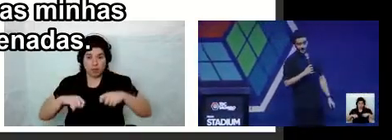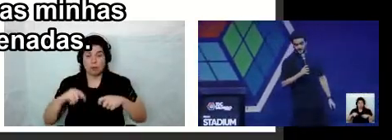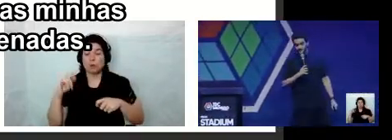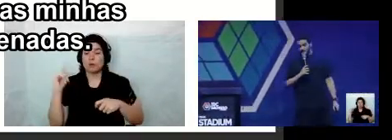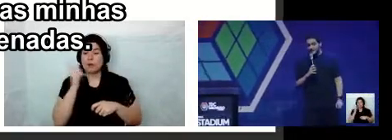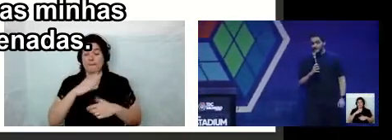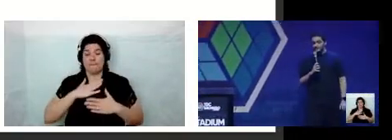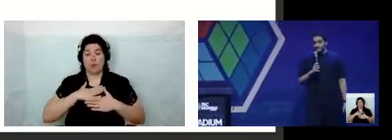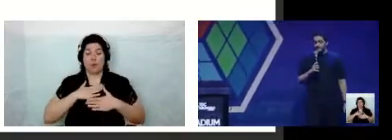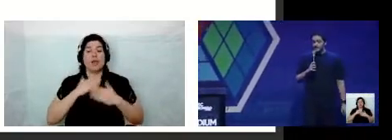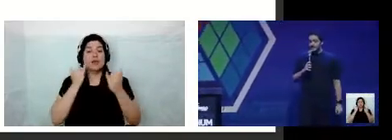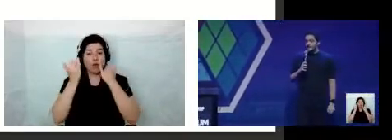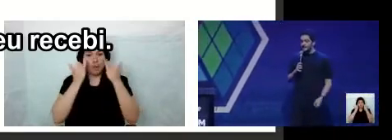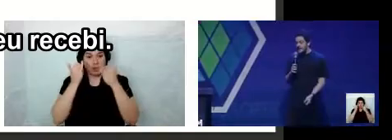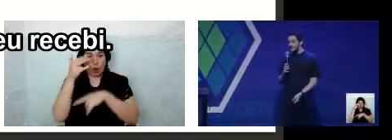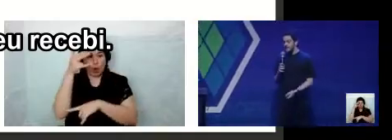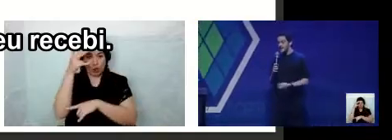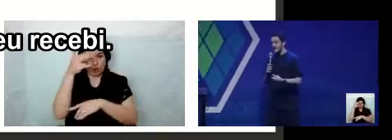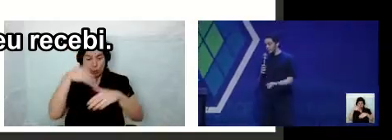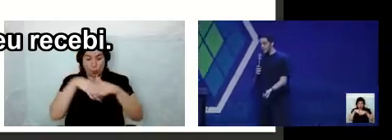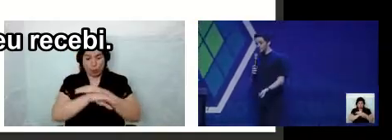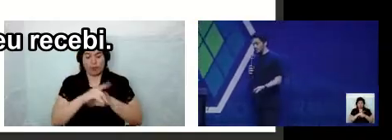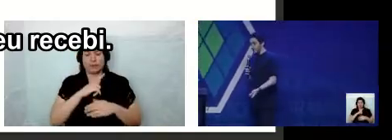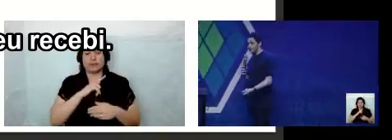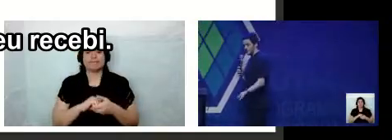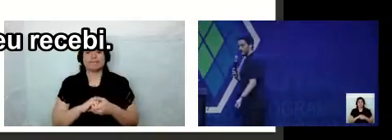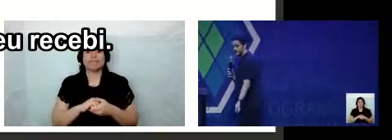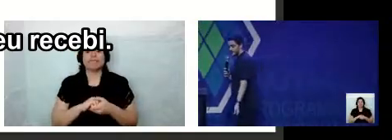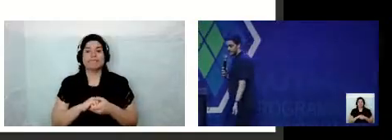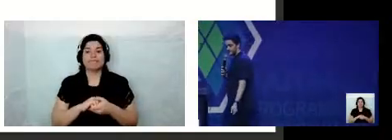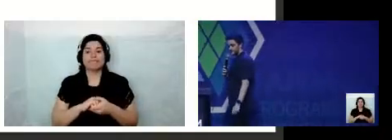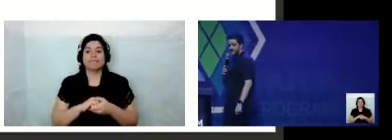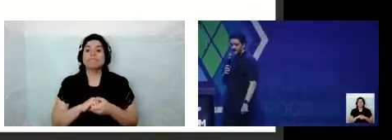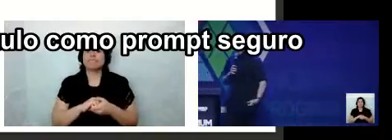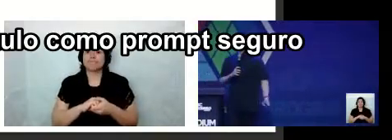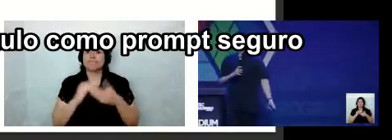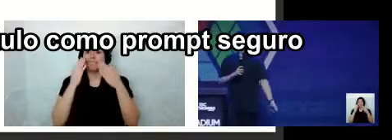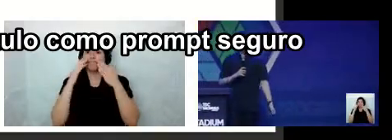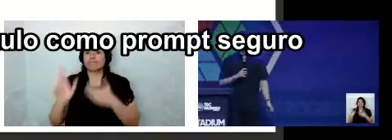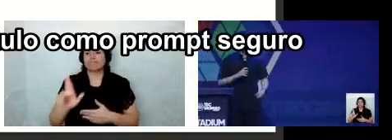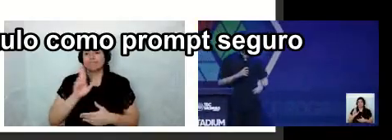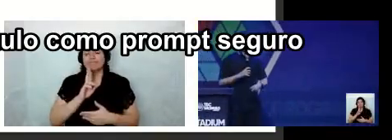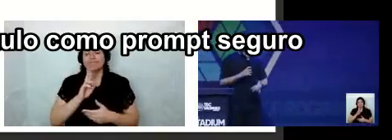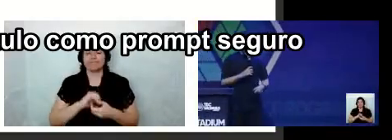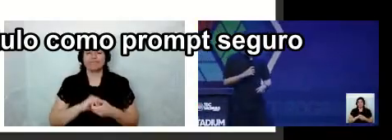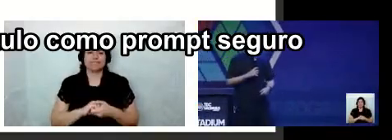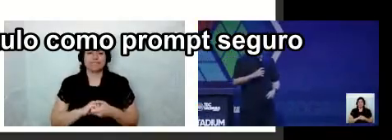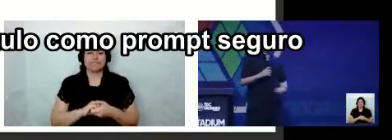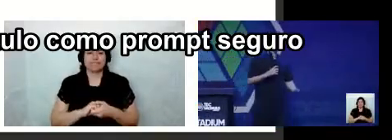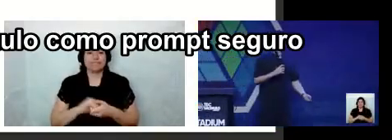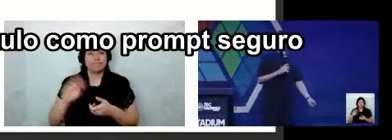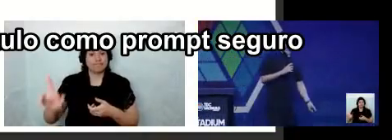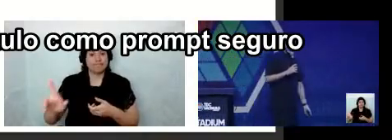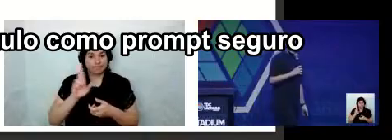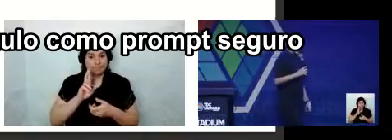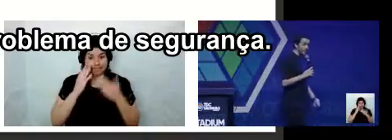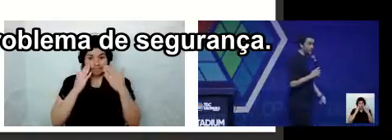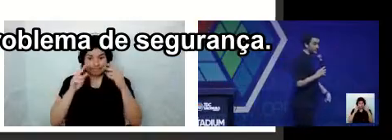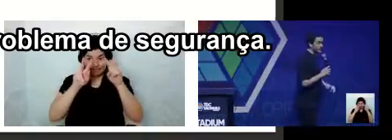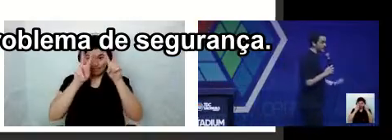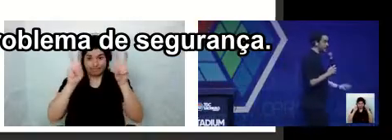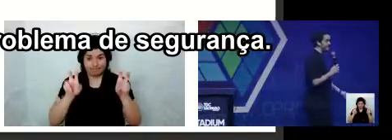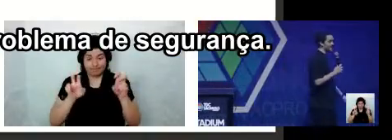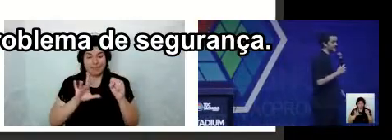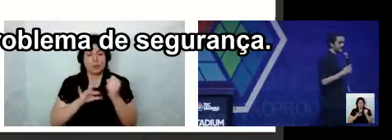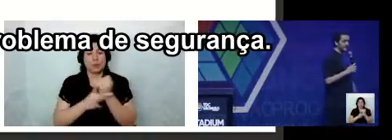informações de hotéis armazenada. E esse é um dos prompts que eu recebi. Então esse prompt que está marcado ali no título como prompt seguro, é um